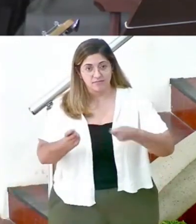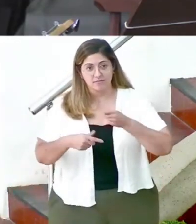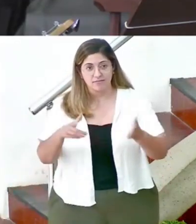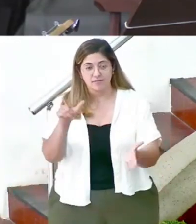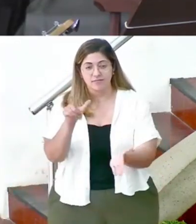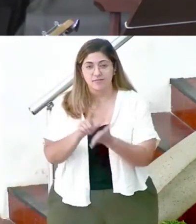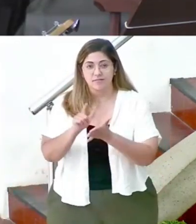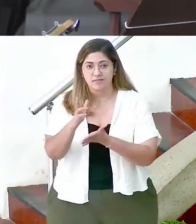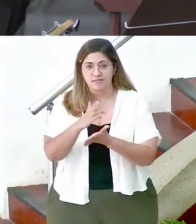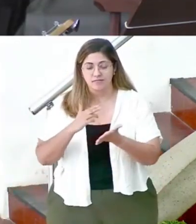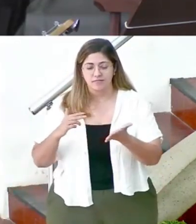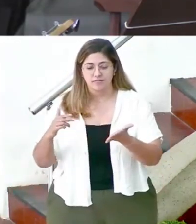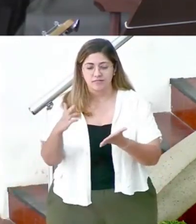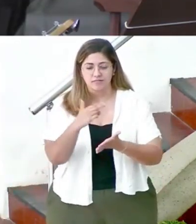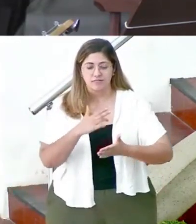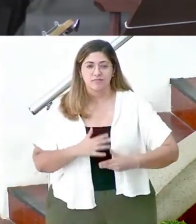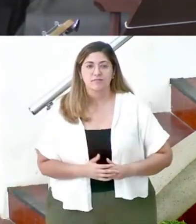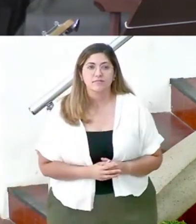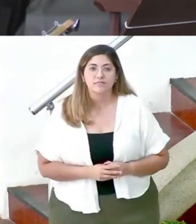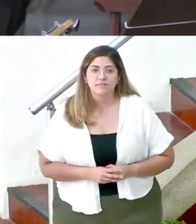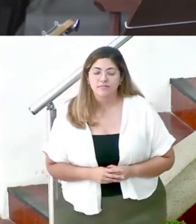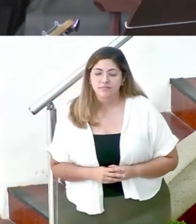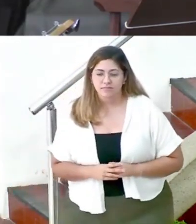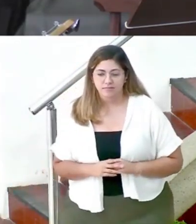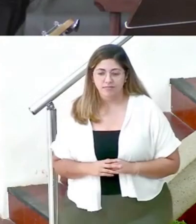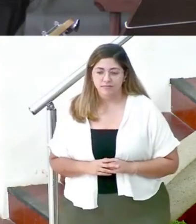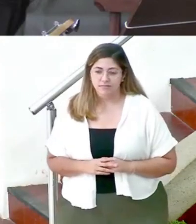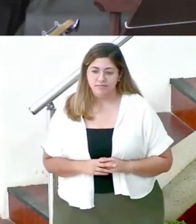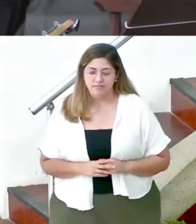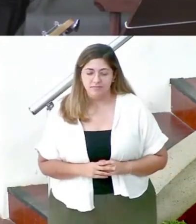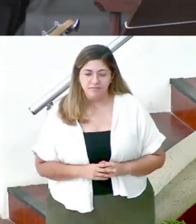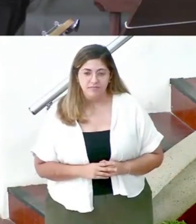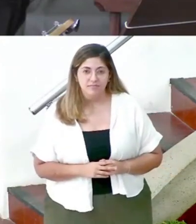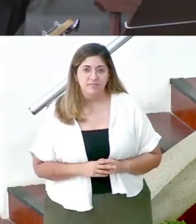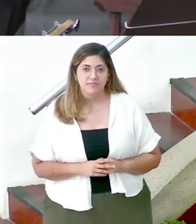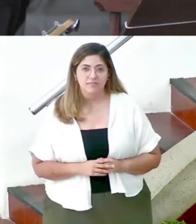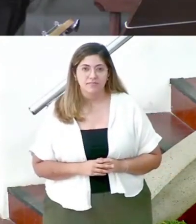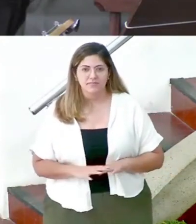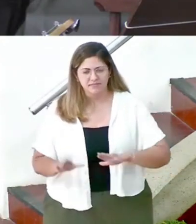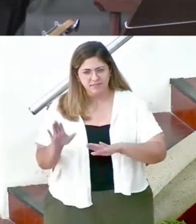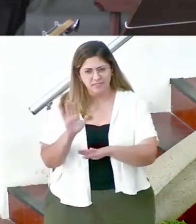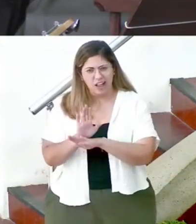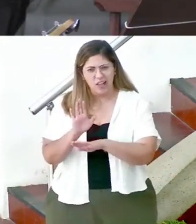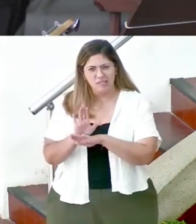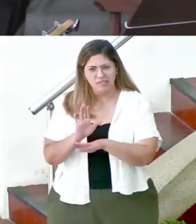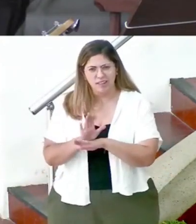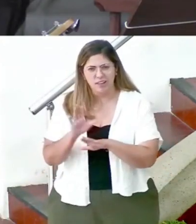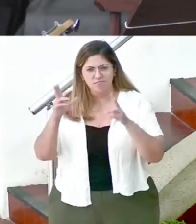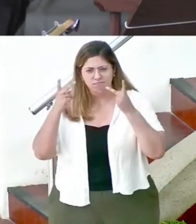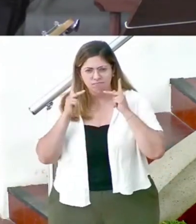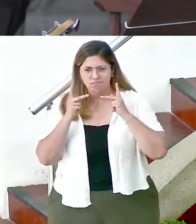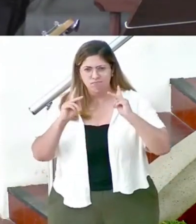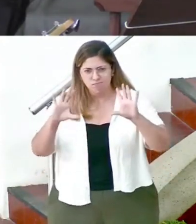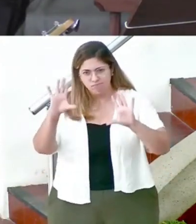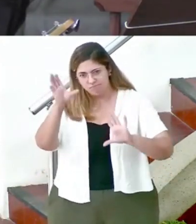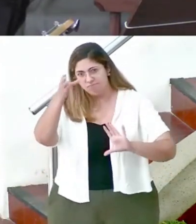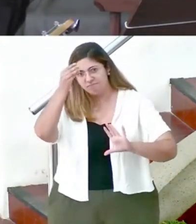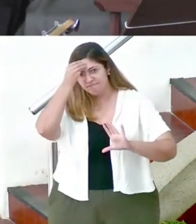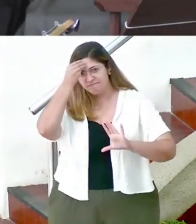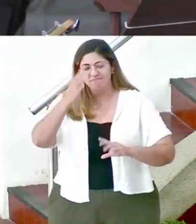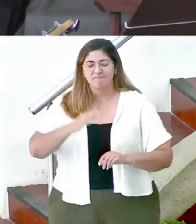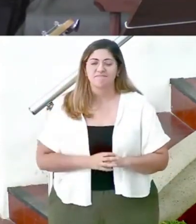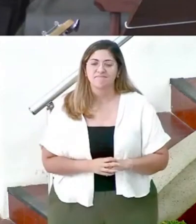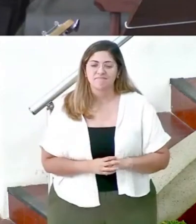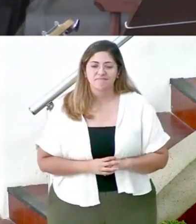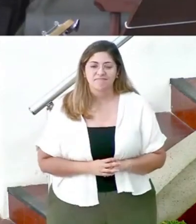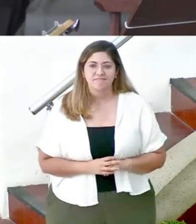crianças, porque assim elas vão participando, né, do sermão, vão acompanhando e certamente vão sendo edificadas também. Está